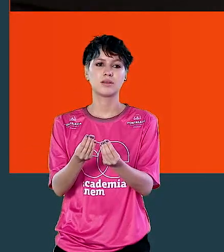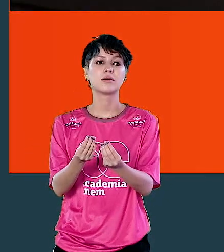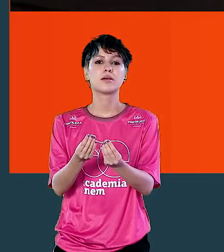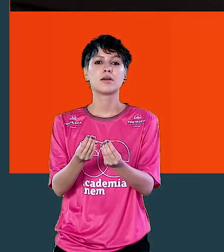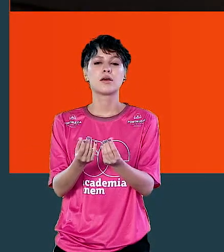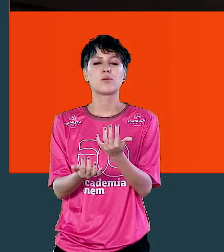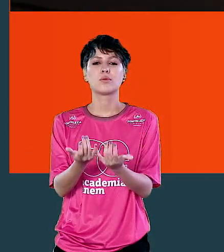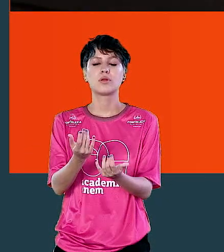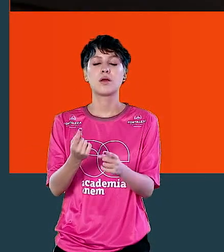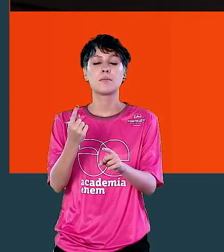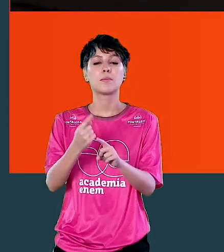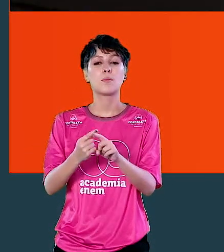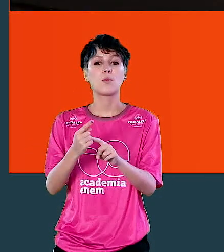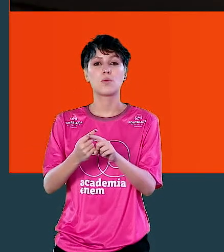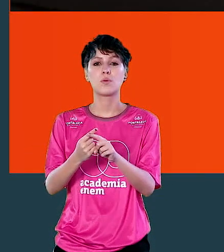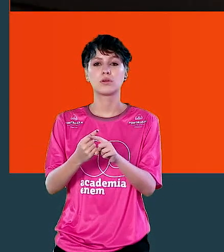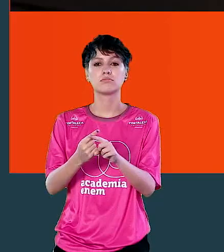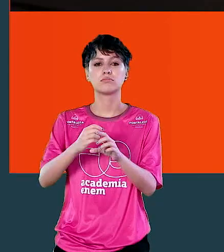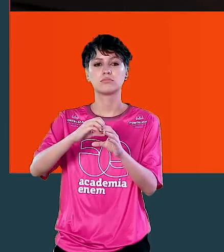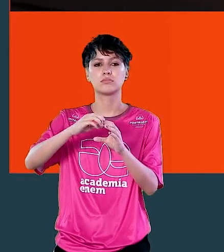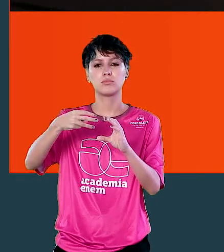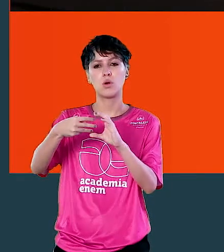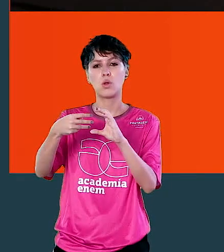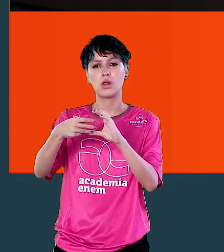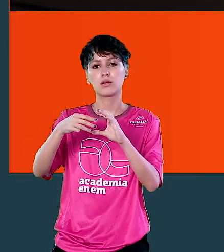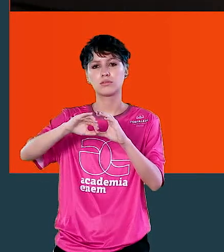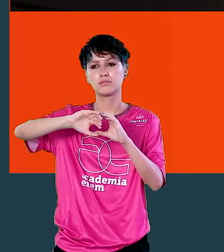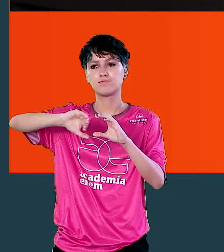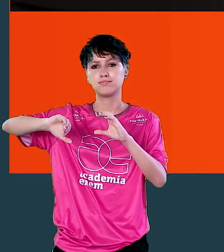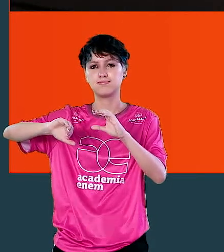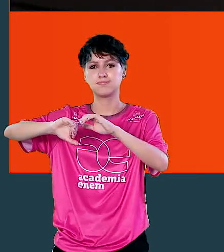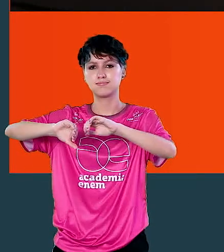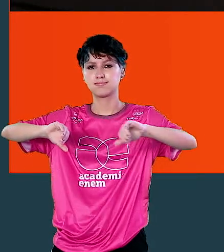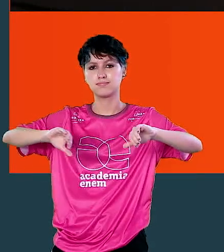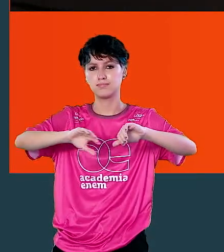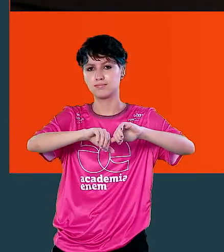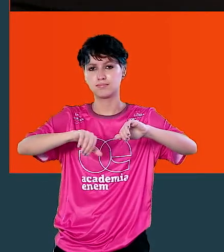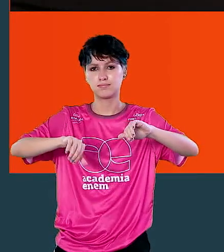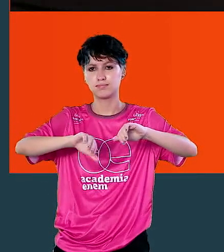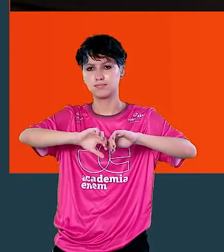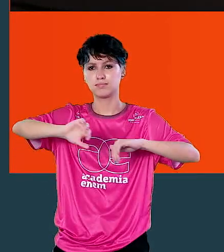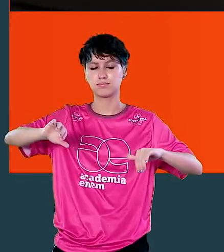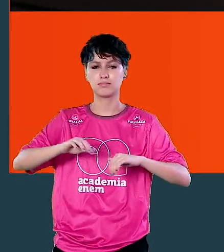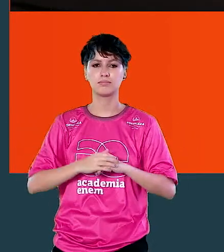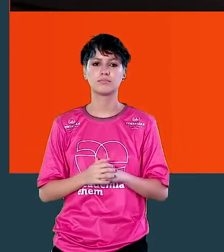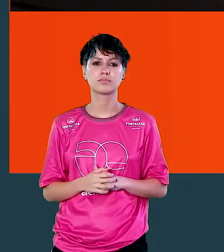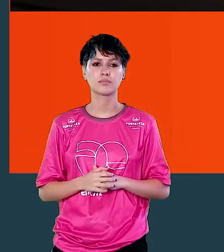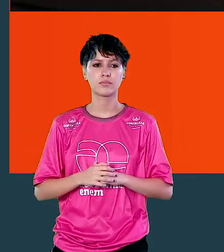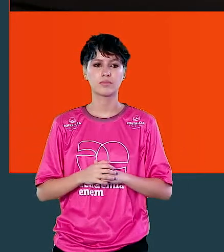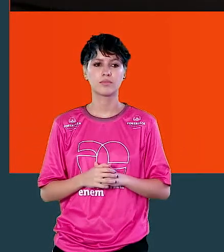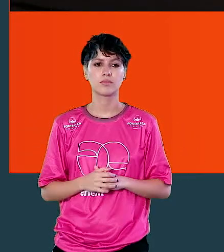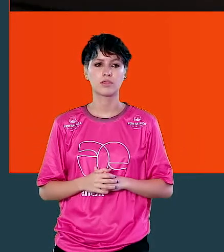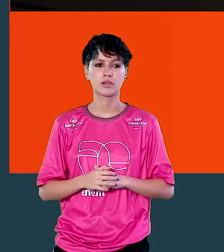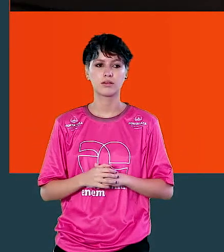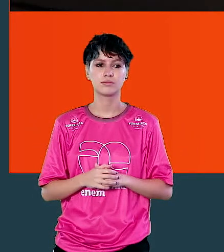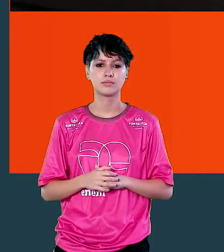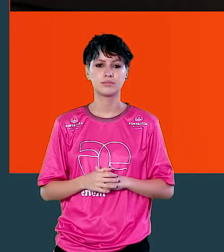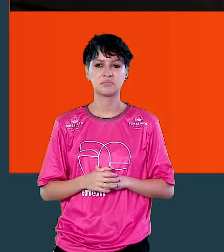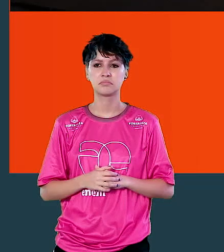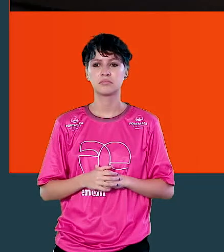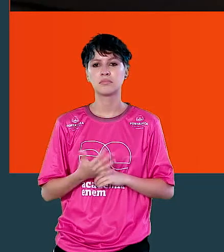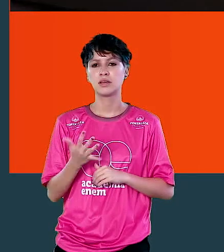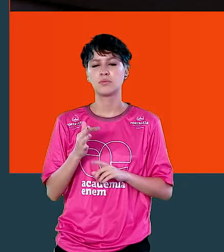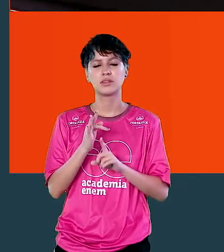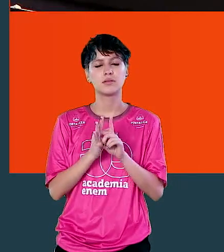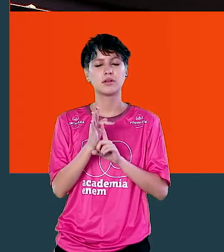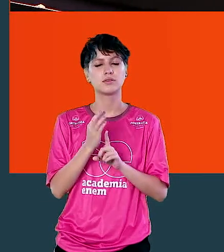as moléculas. Para botar ele em ebulição. colocar o petróleo em ebulição. Só que a temperatura aqui é uns 600 graus Celsius ou mais,